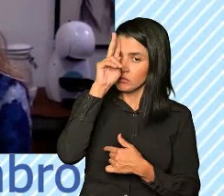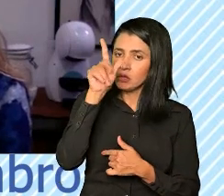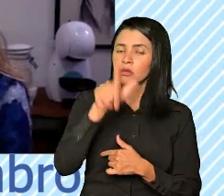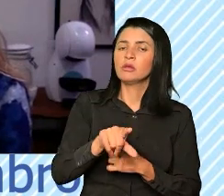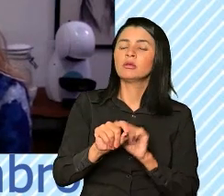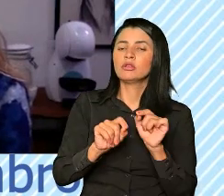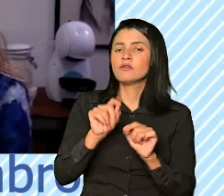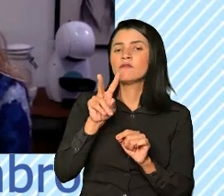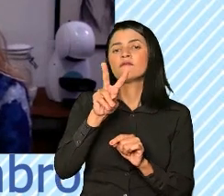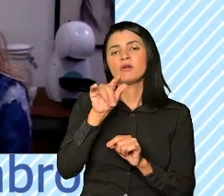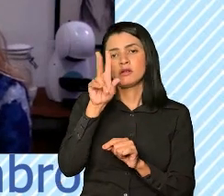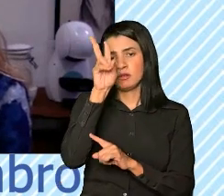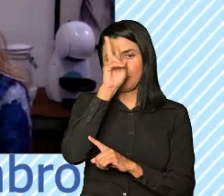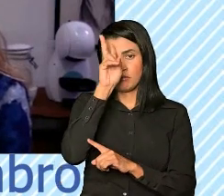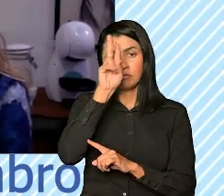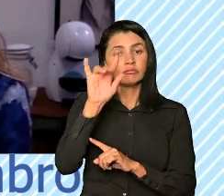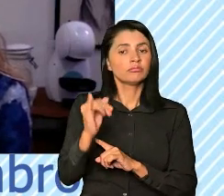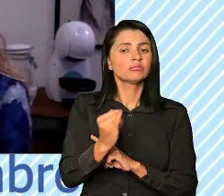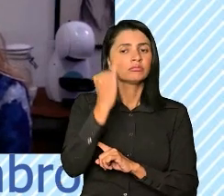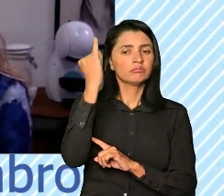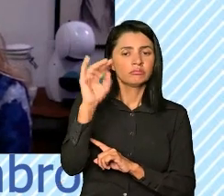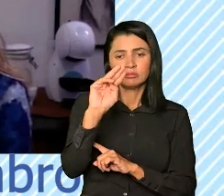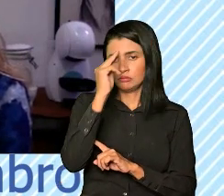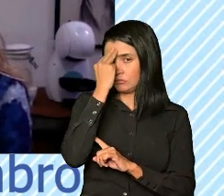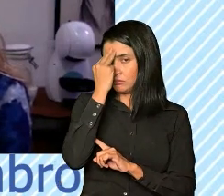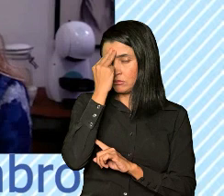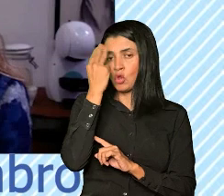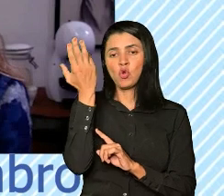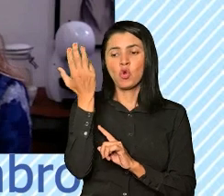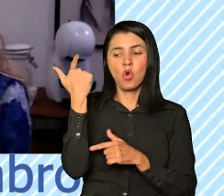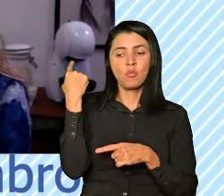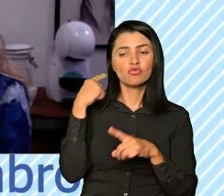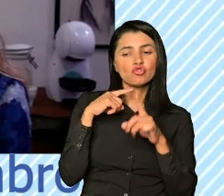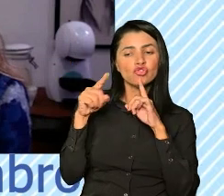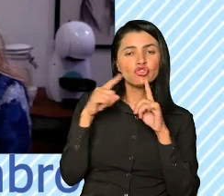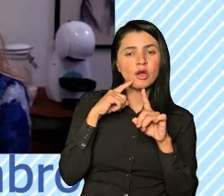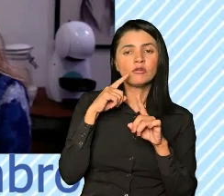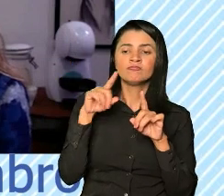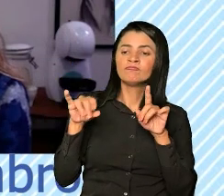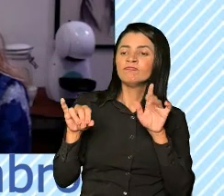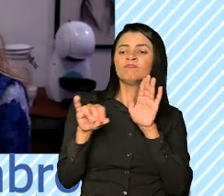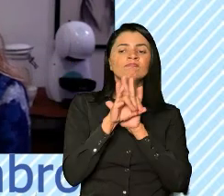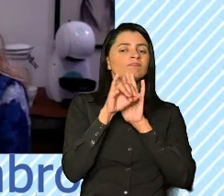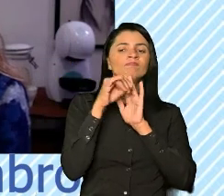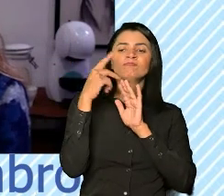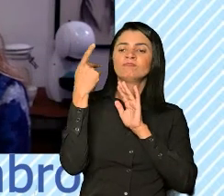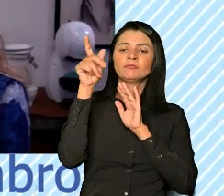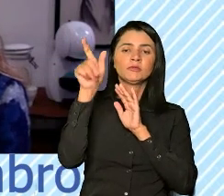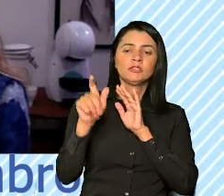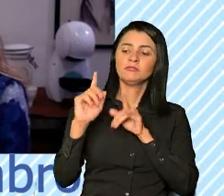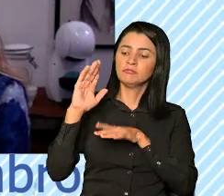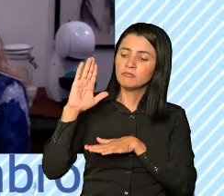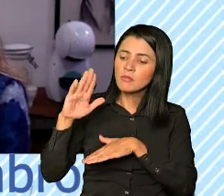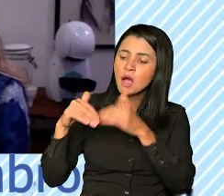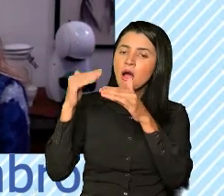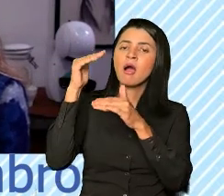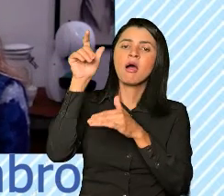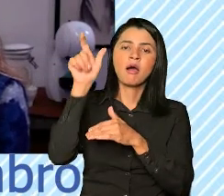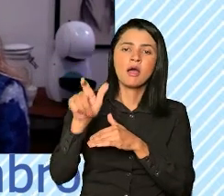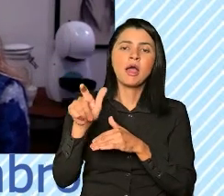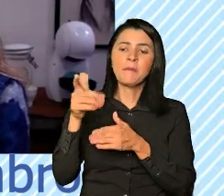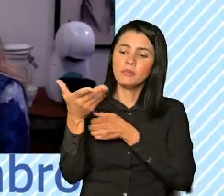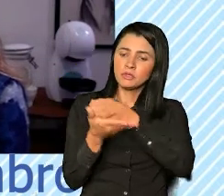gente vai lembrar novamente da importância da memória como diálogo identitário, então de uma edificação do ser, com base no que